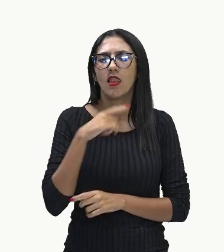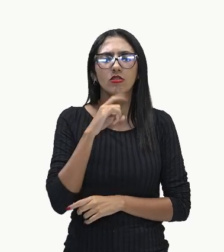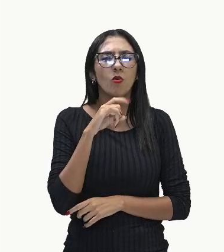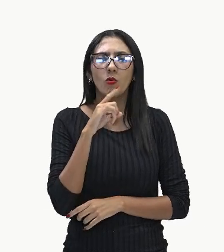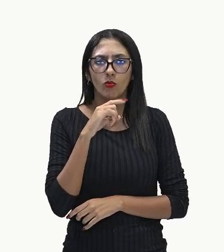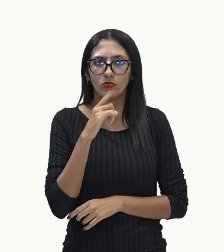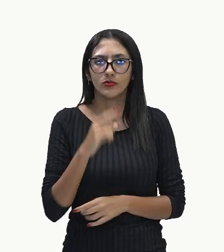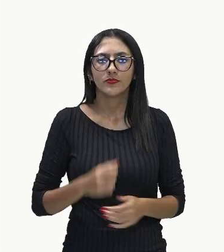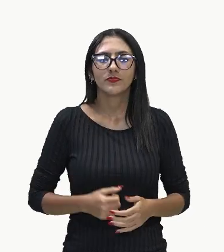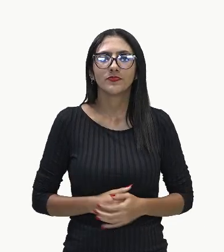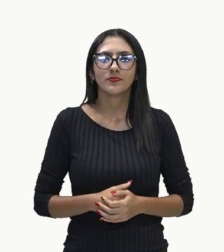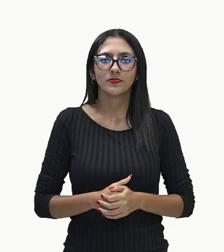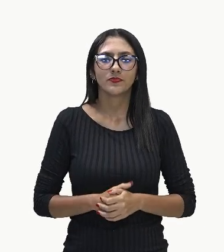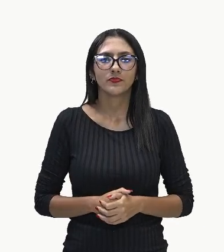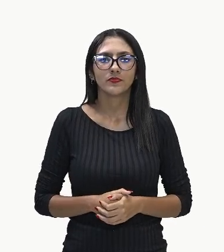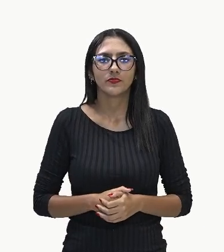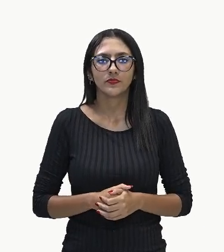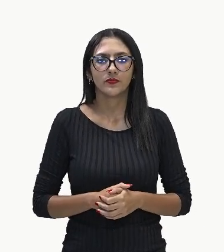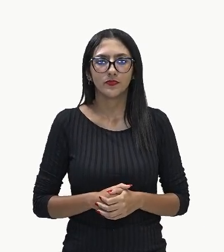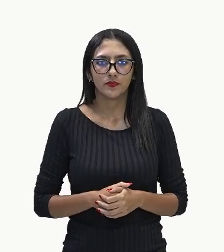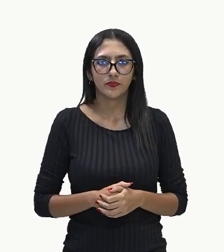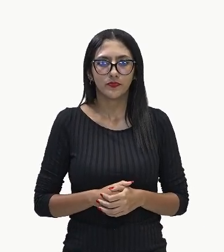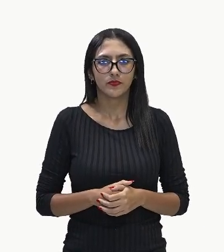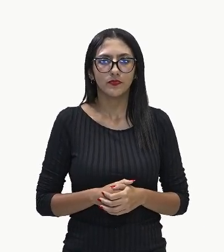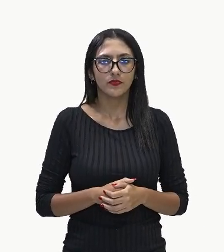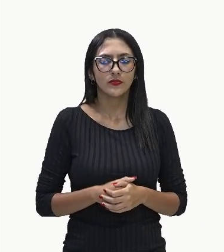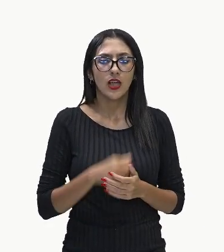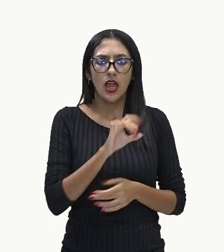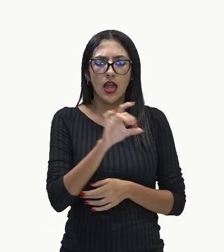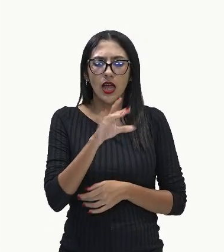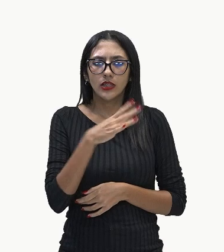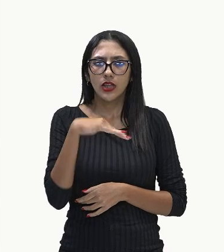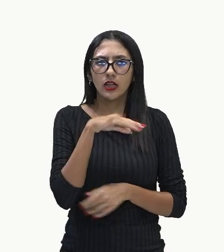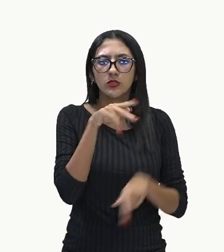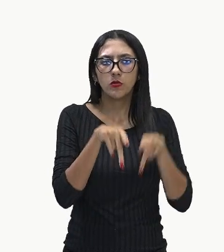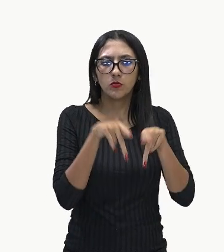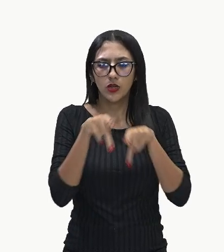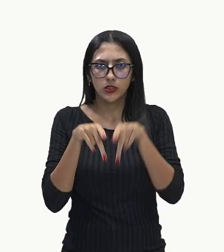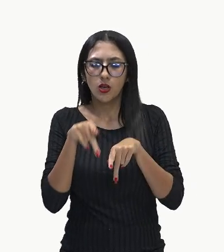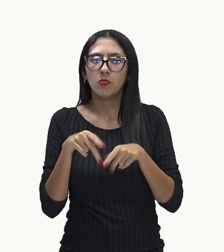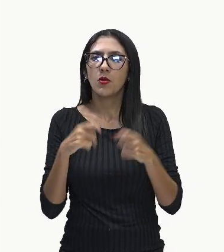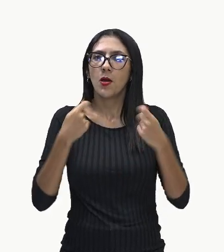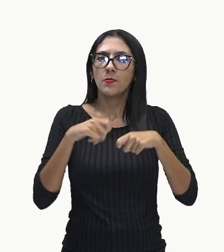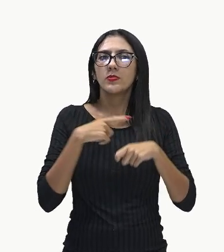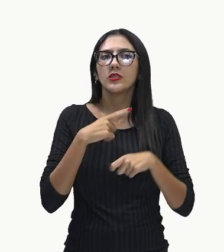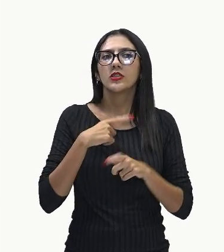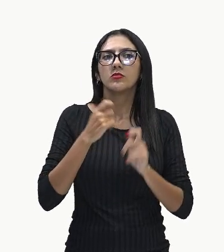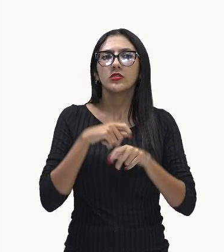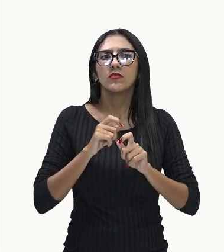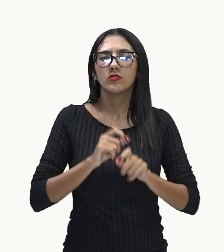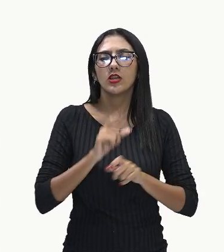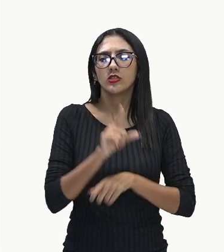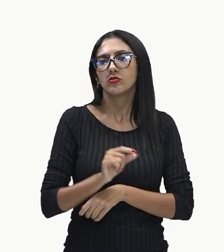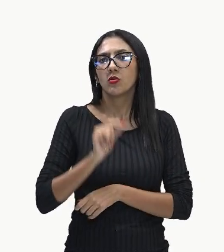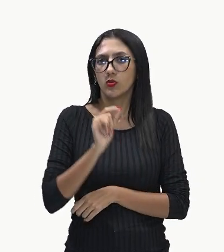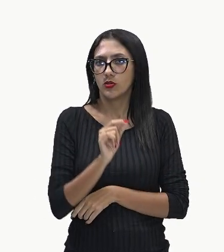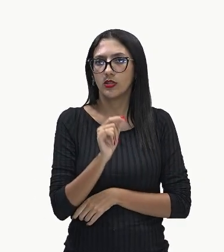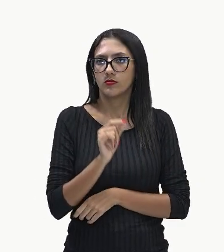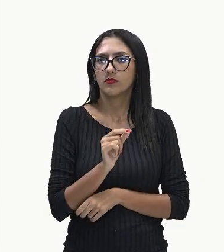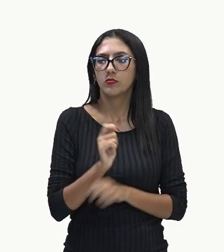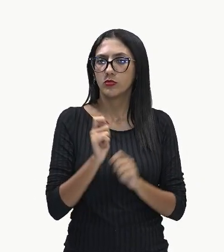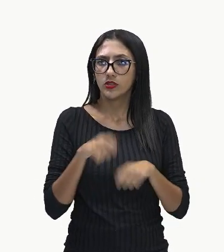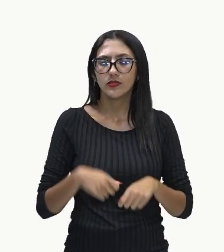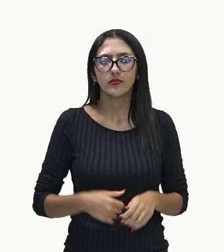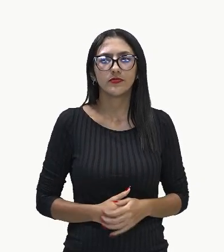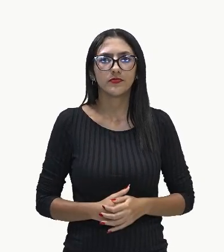cada elemento da população deve ter a mesma chance de ser selecionado. Tudo